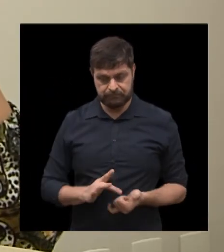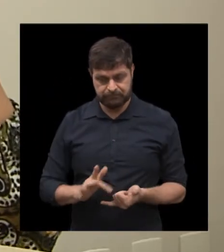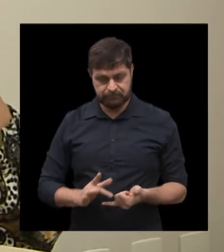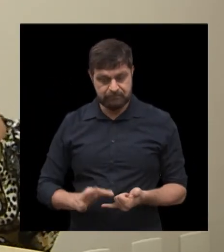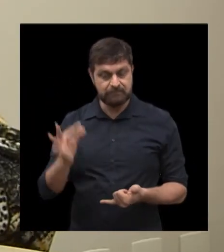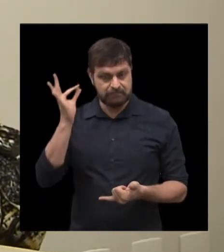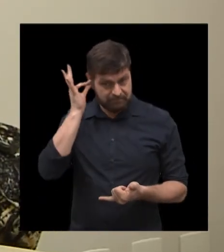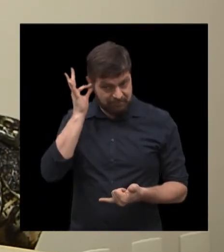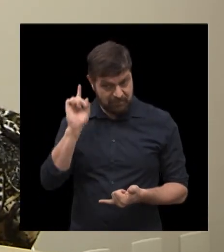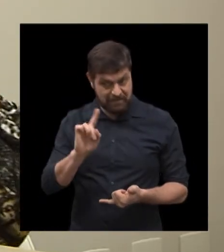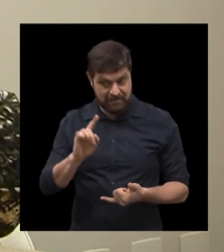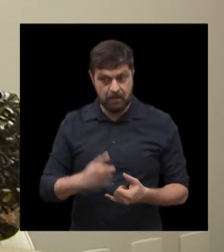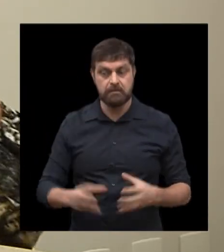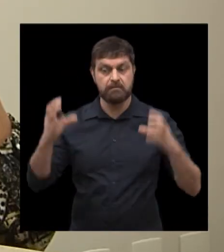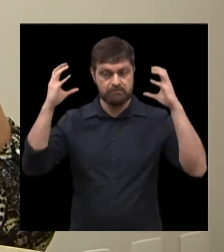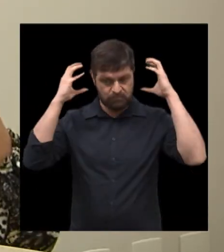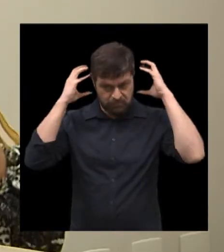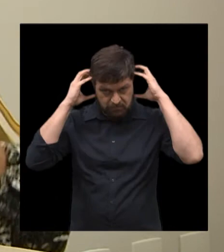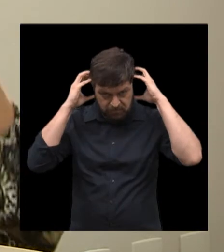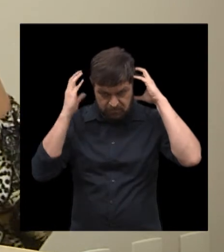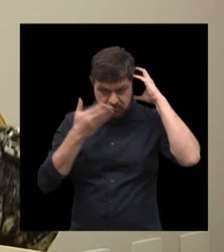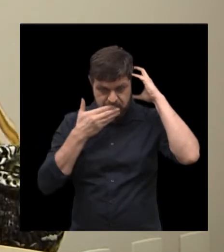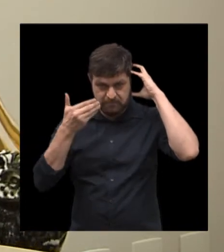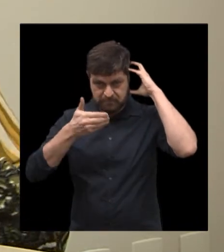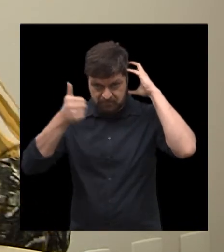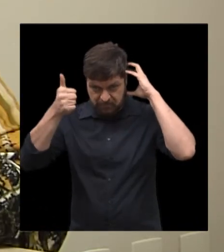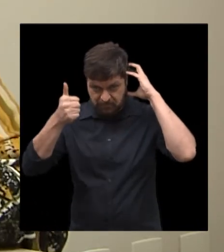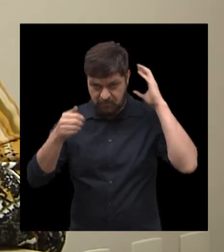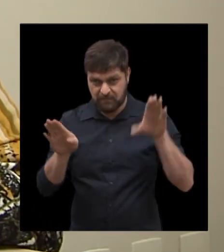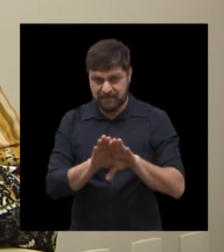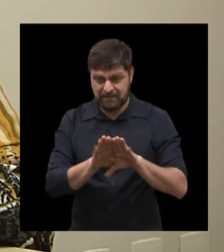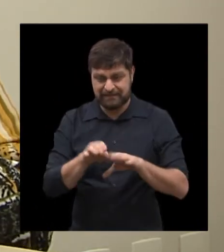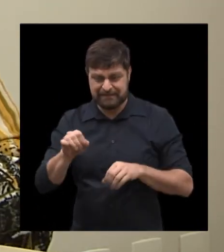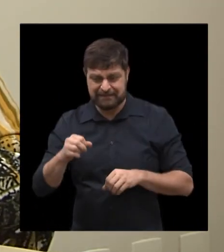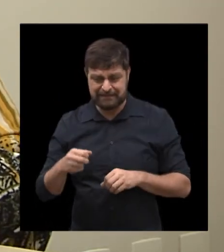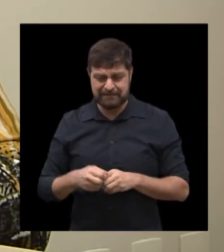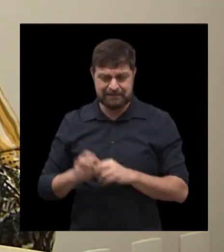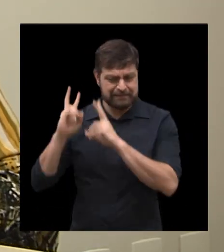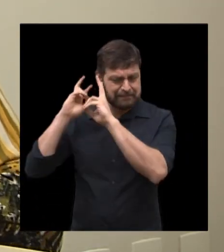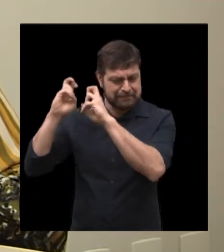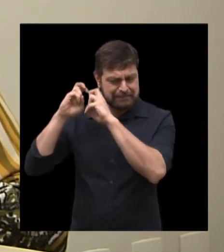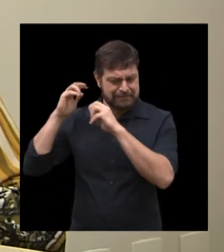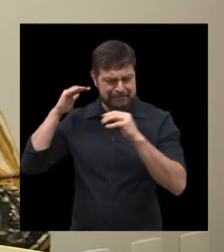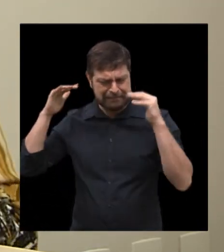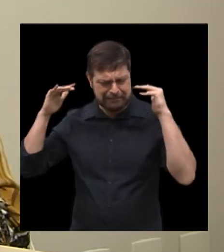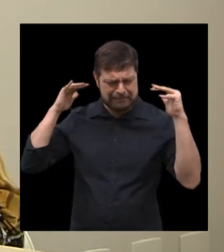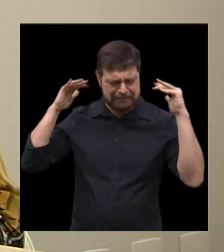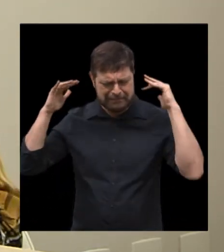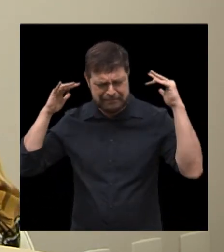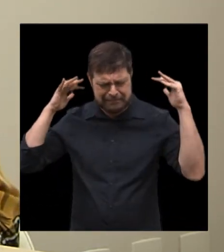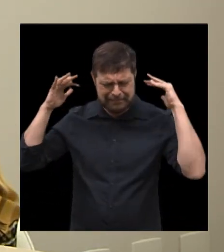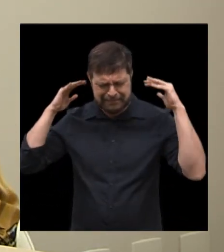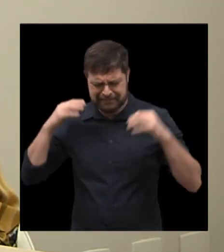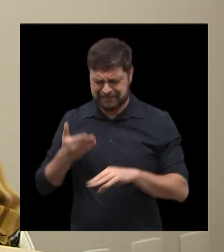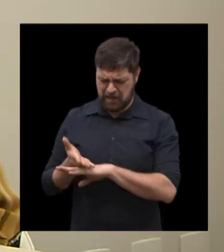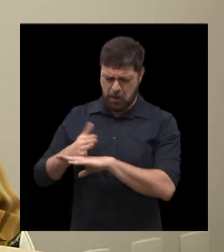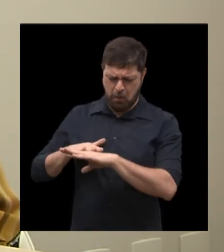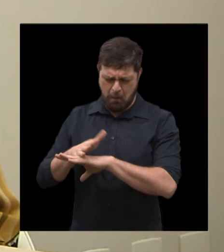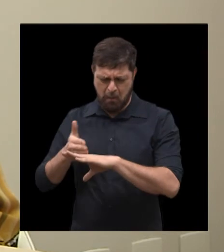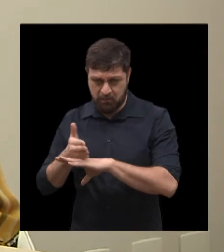aquele abafadorzinho, que é aquela espuminha, né, em volta, e quando tiver um zumbido, corre pro otorrino ou para